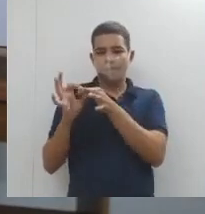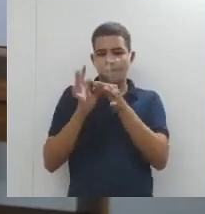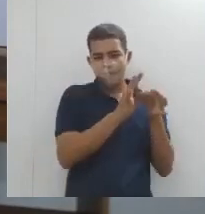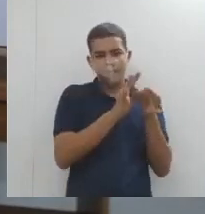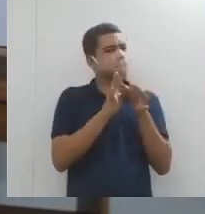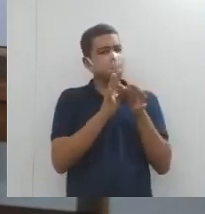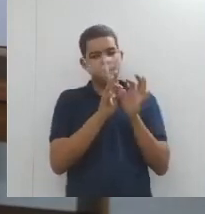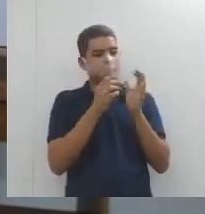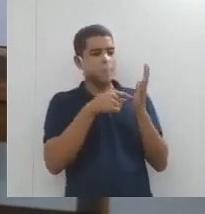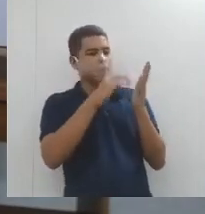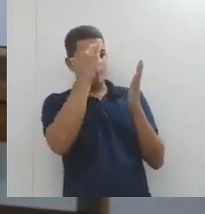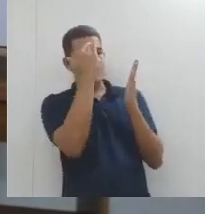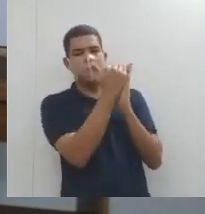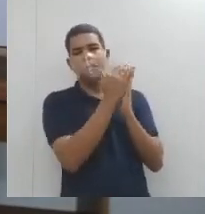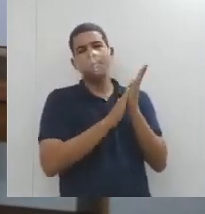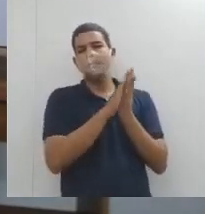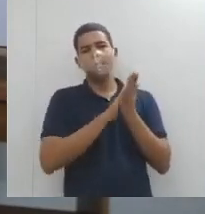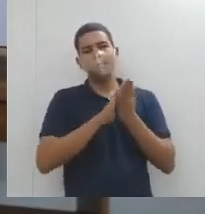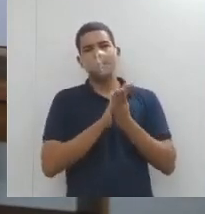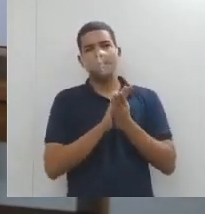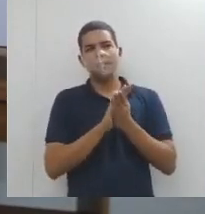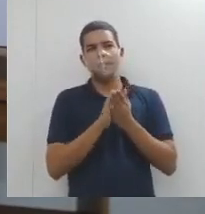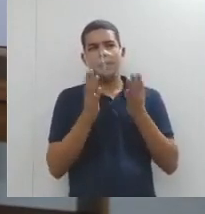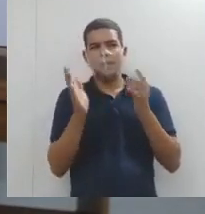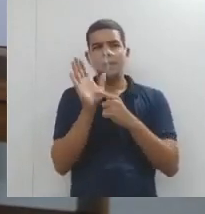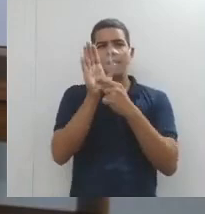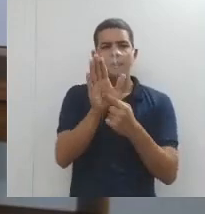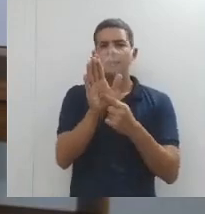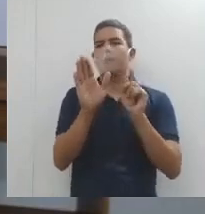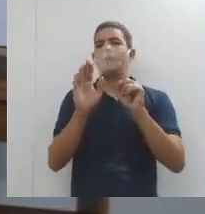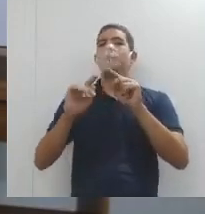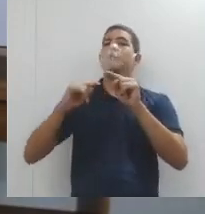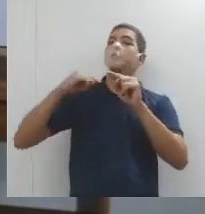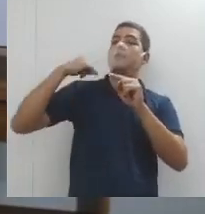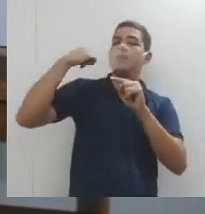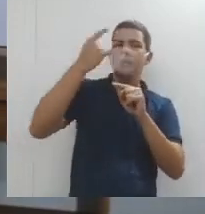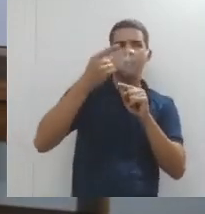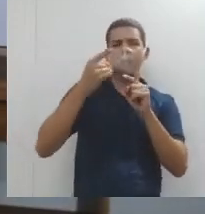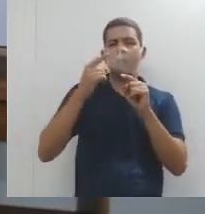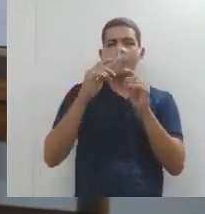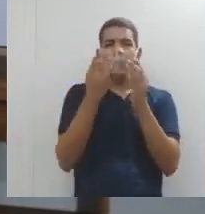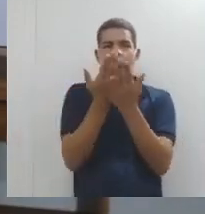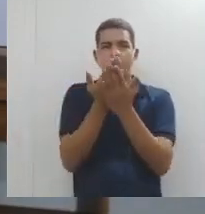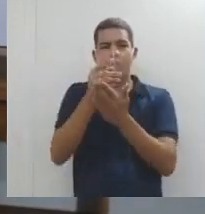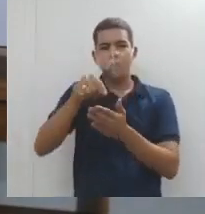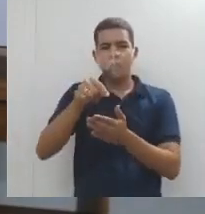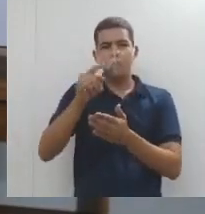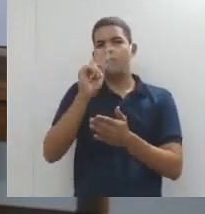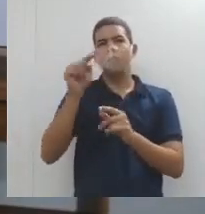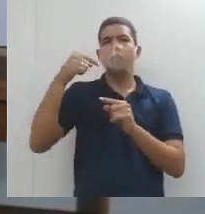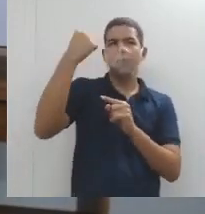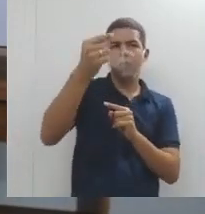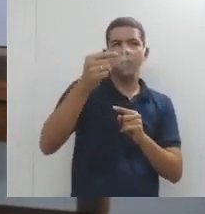seguindo essa regra, tá certo? Então eu não quero apresentar aqui, eu vou apresentar lá na frente, na próxima aula, hoje não vai dar tempo. Né? Porque